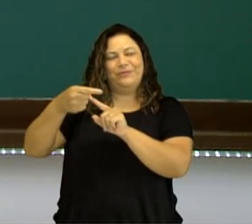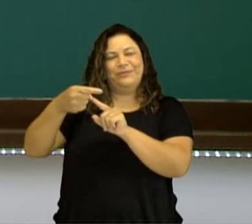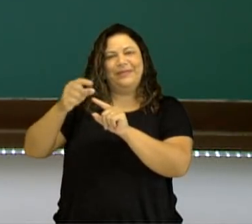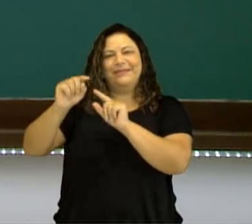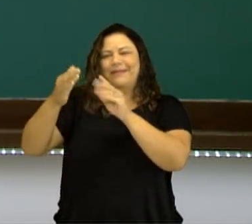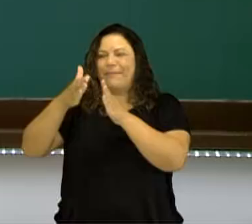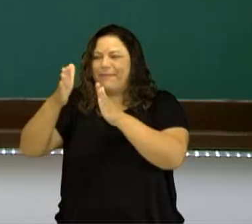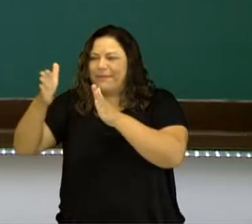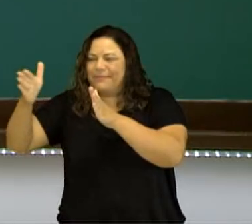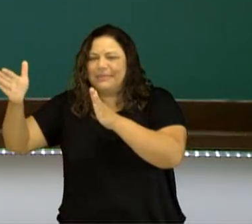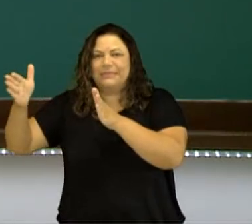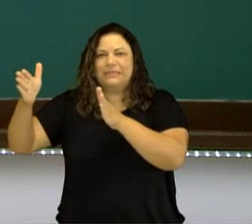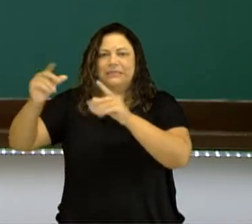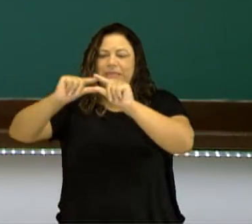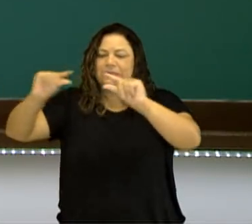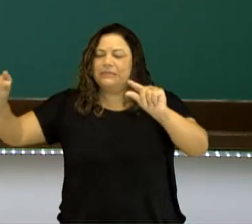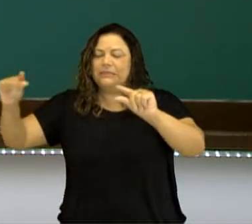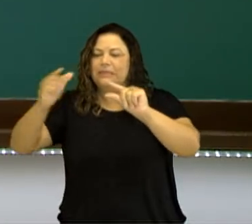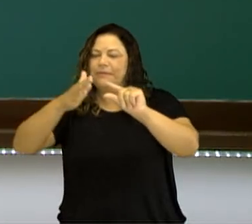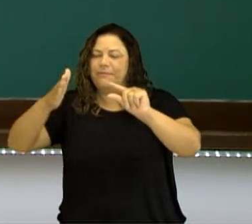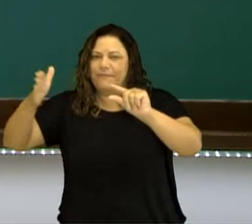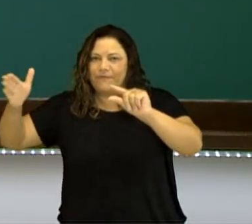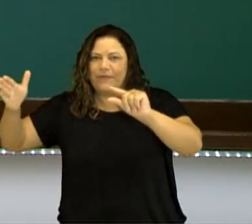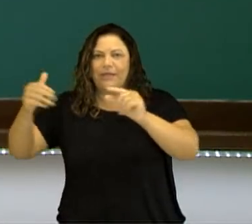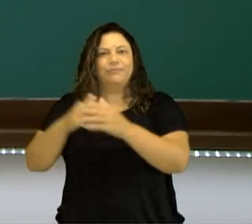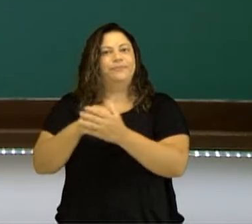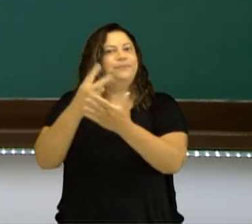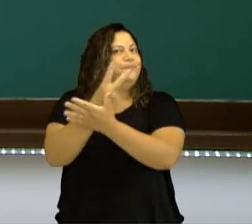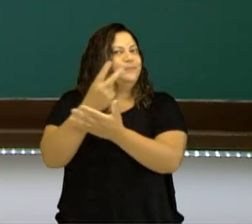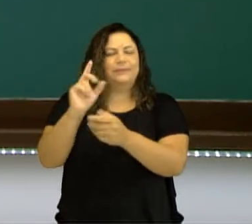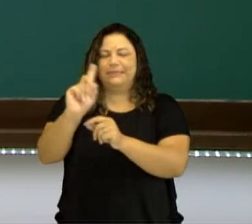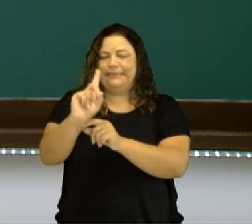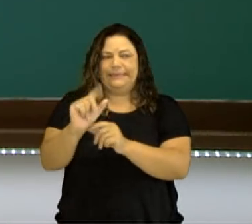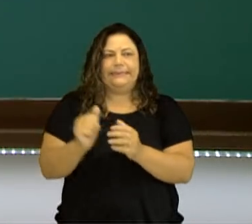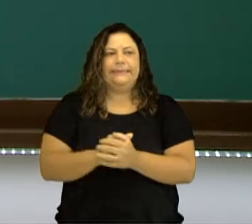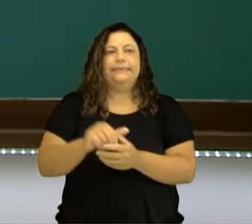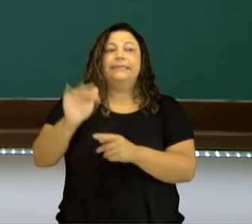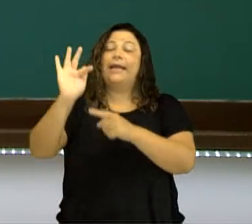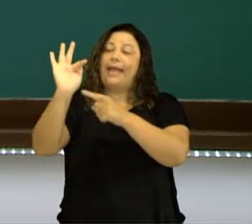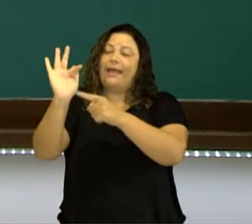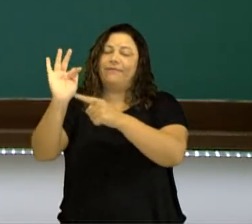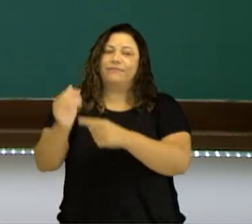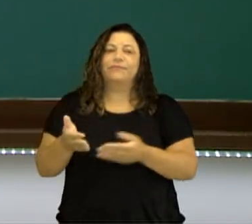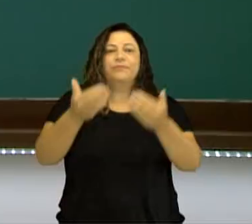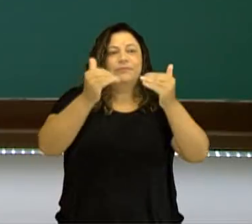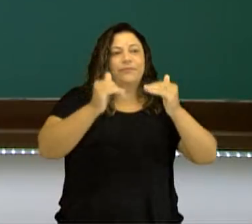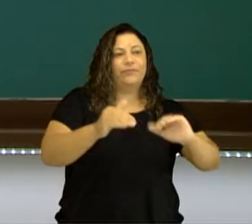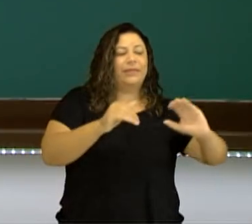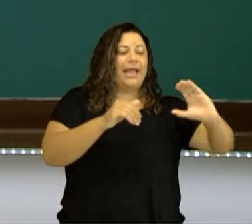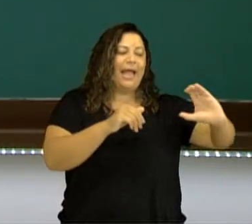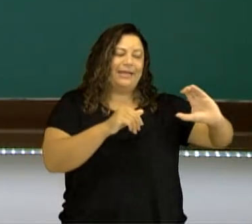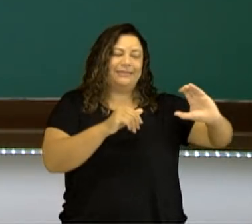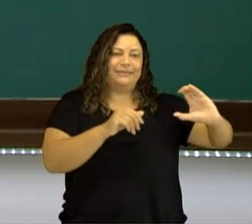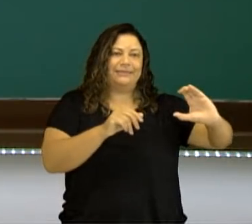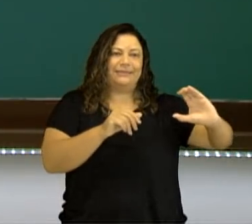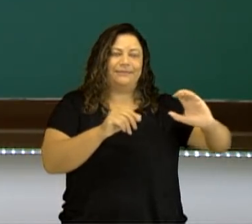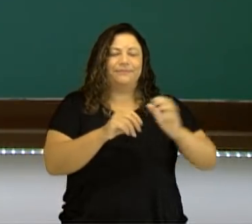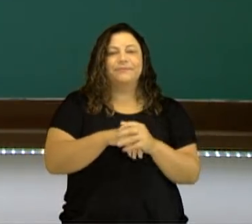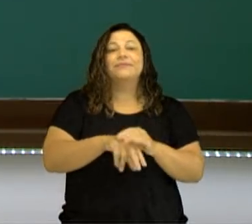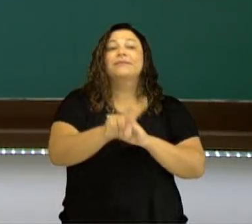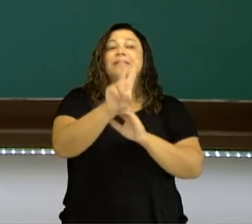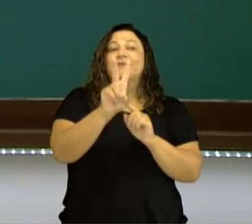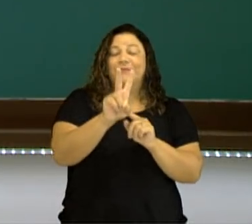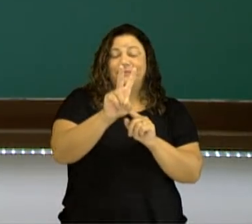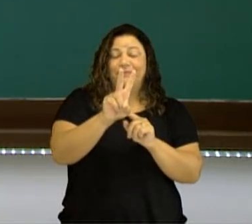ele não vai mais para frente. Então também é falso, restando como verdadeira a alternativa C, porque o negativo está fora da raiz